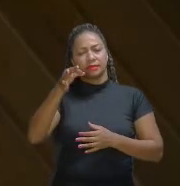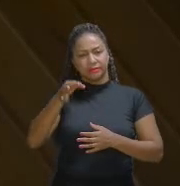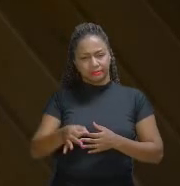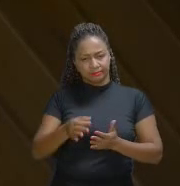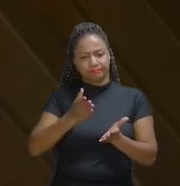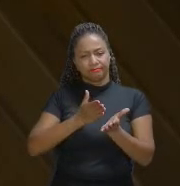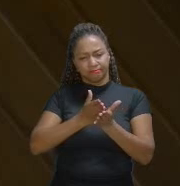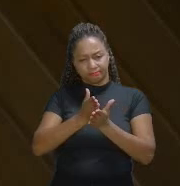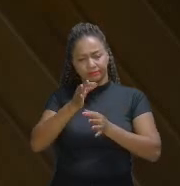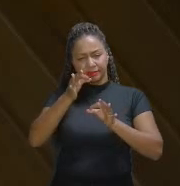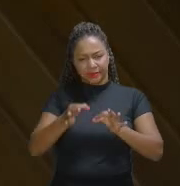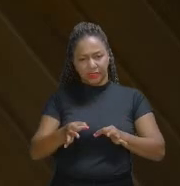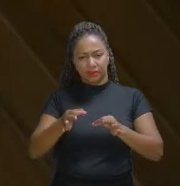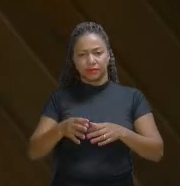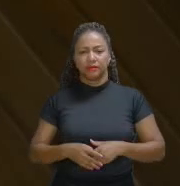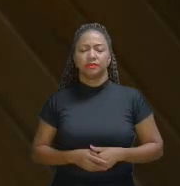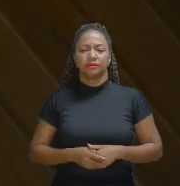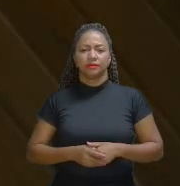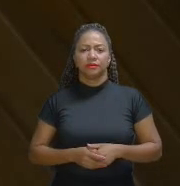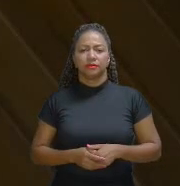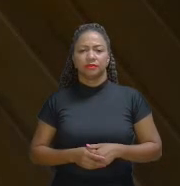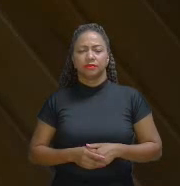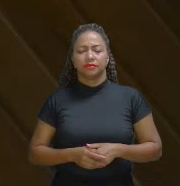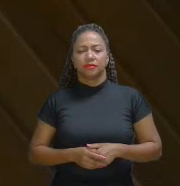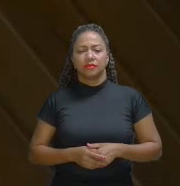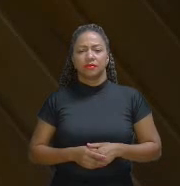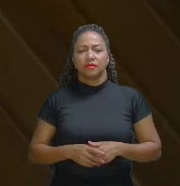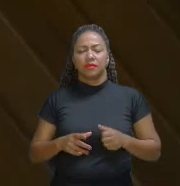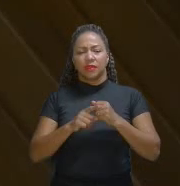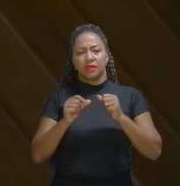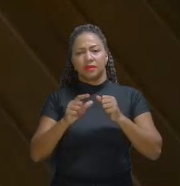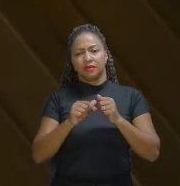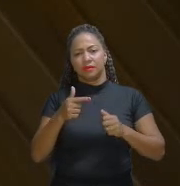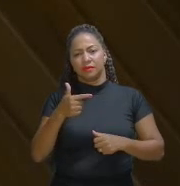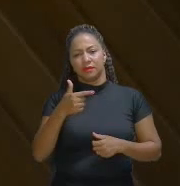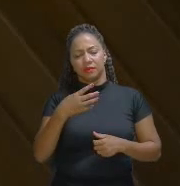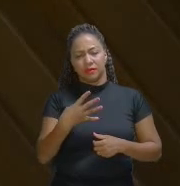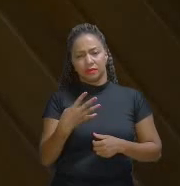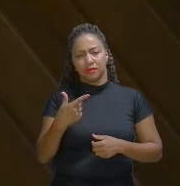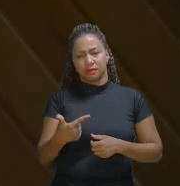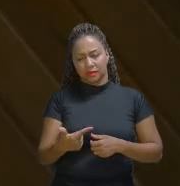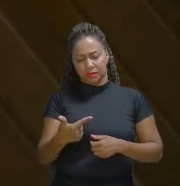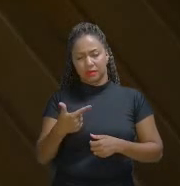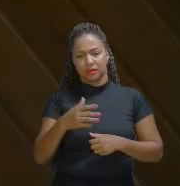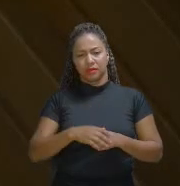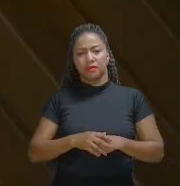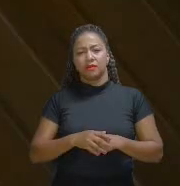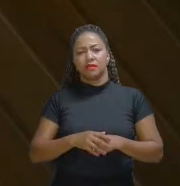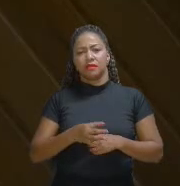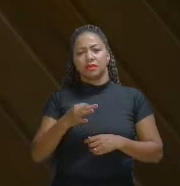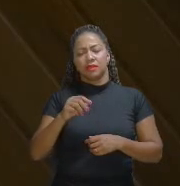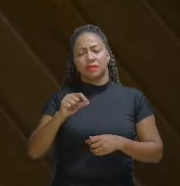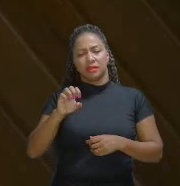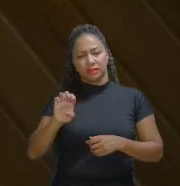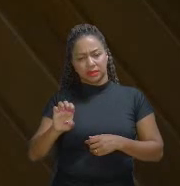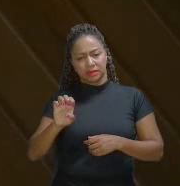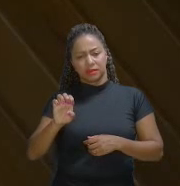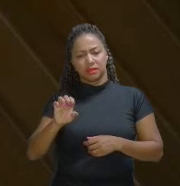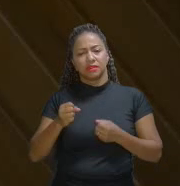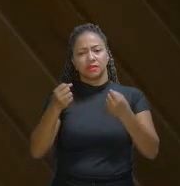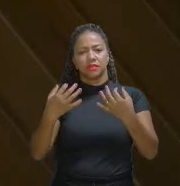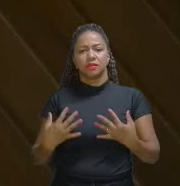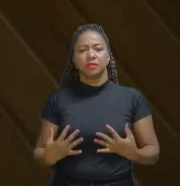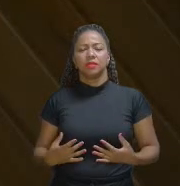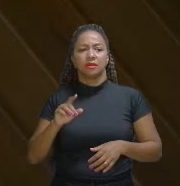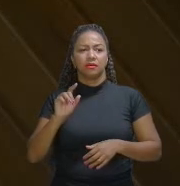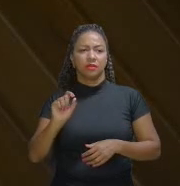das contas. O artigo 45.2, Resolução TSE 23.604, dispõe